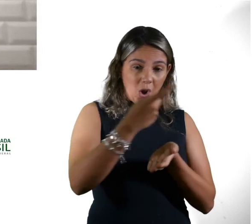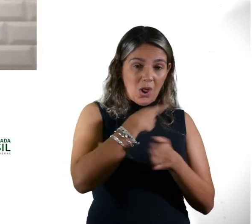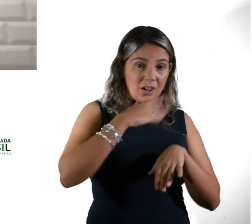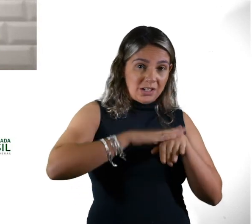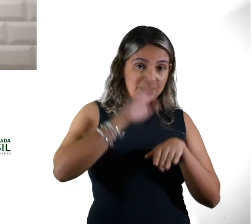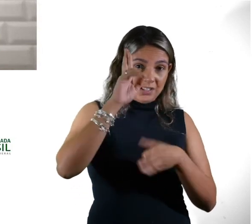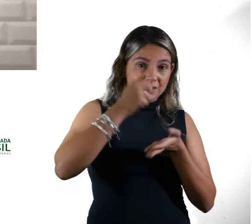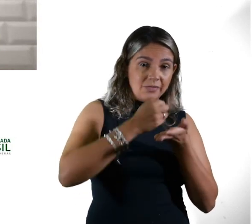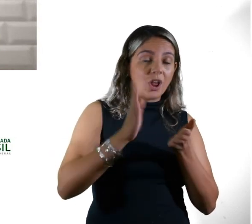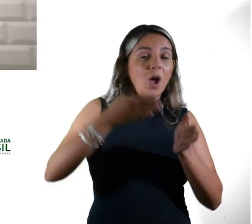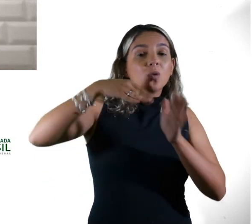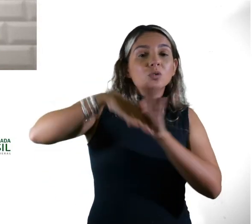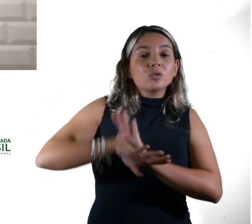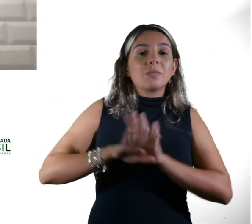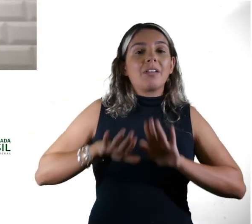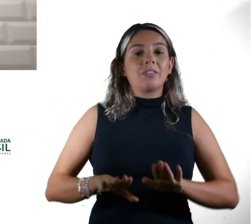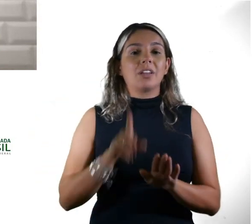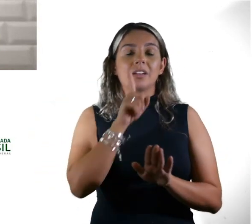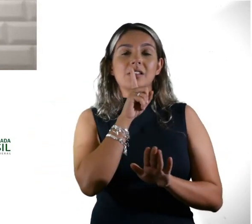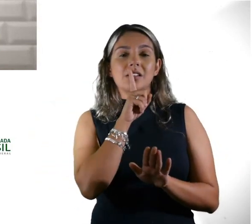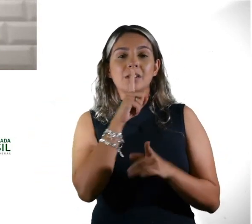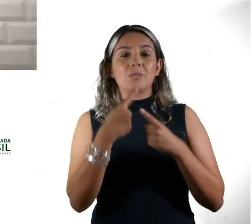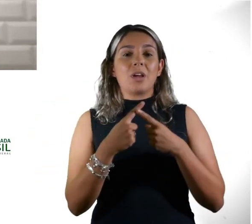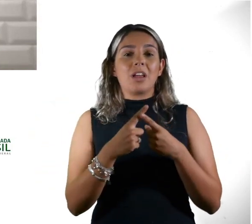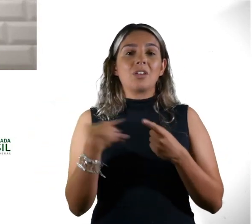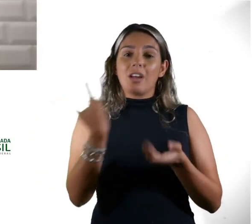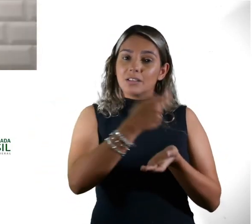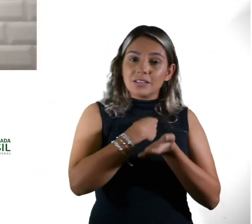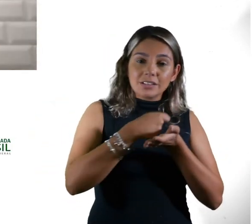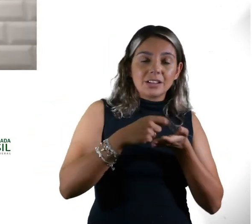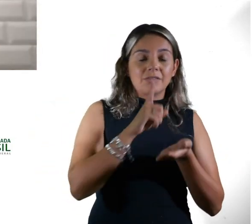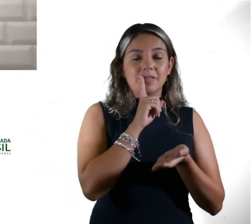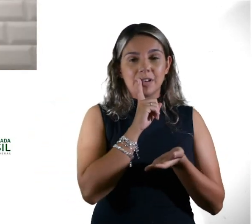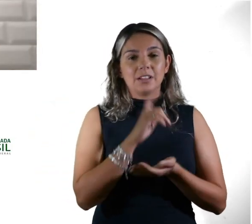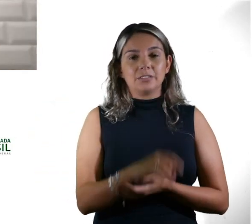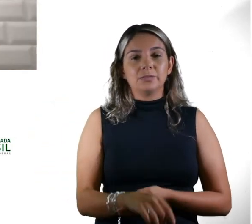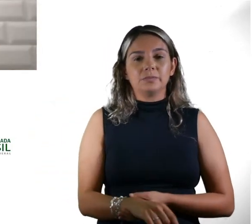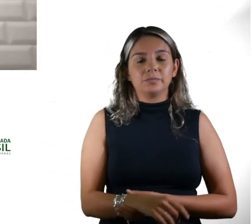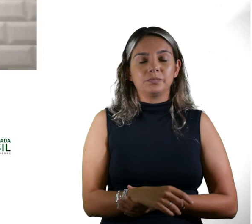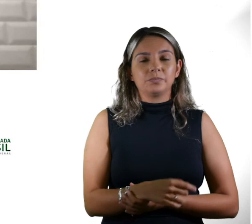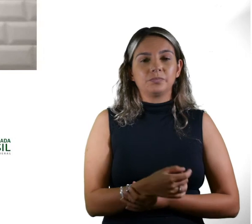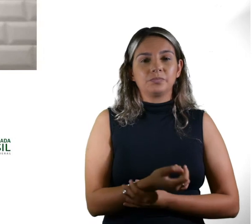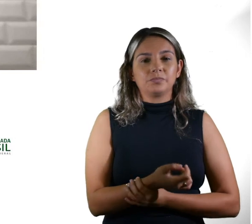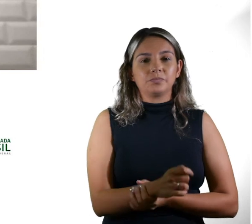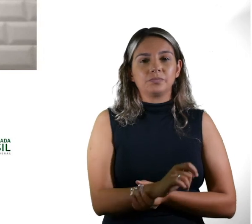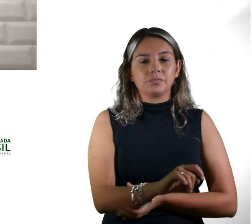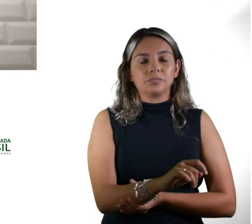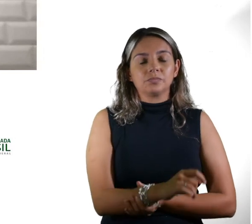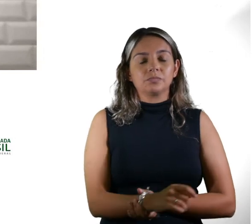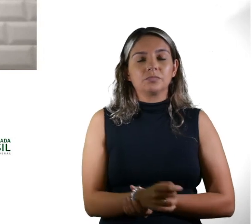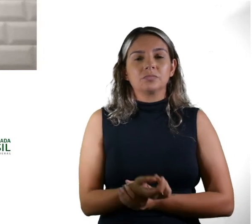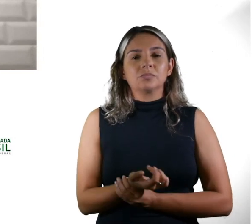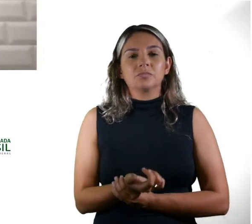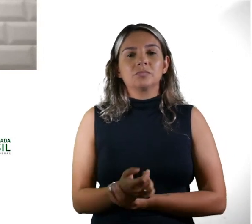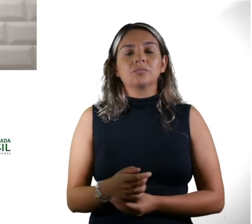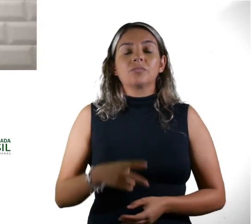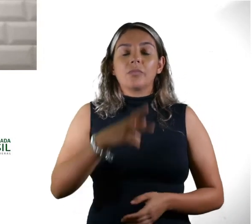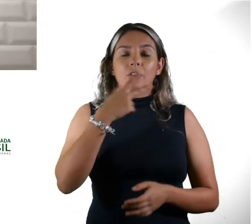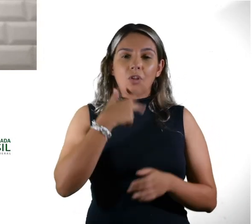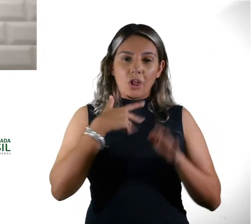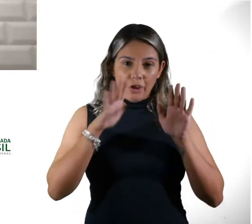primeiros meses em que fiquei realmente isolado, em Lisboa, depois o meu filho foi ter comigo, estava em Inglaterra, ele está a estudar em